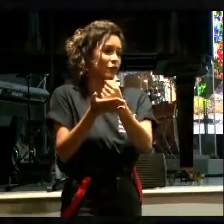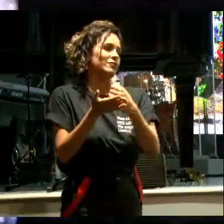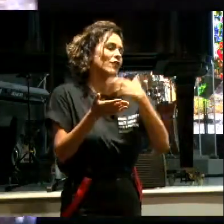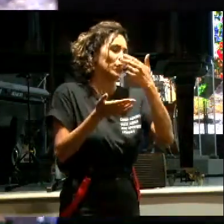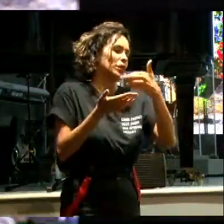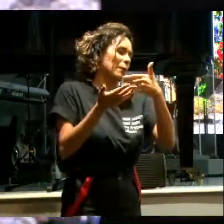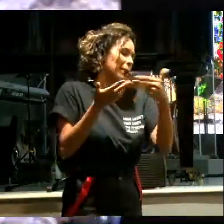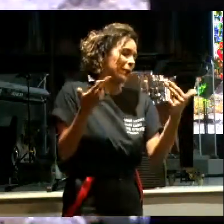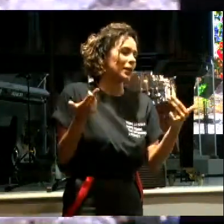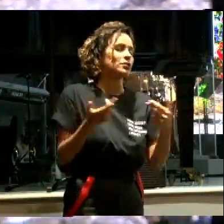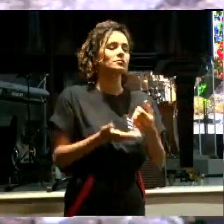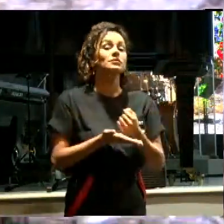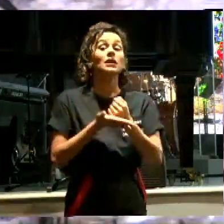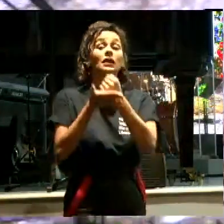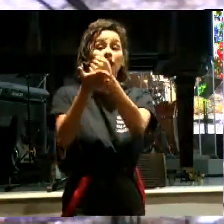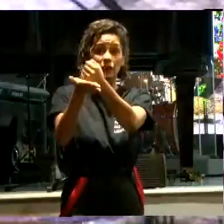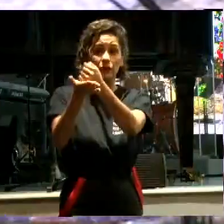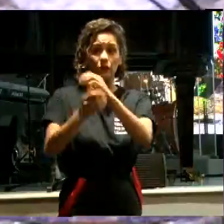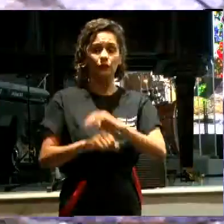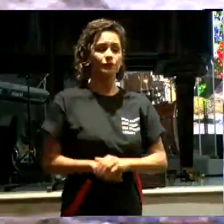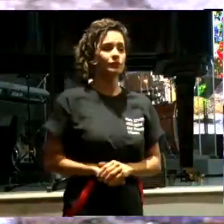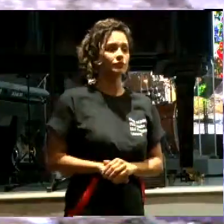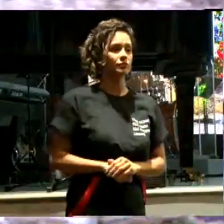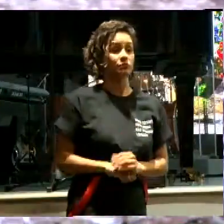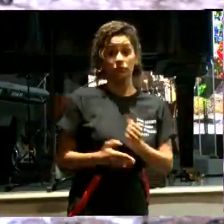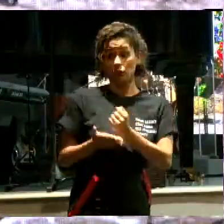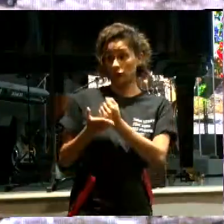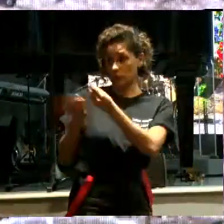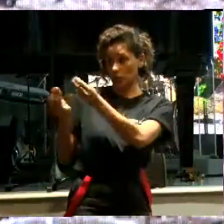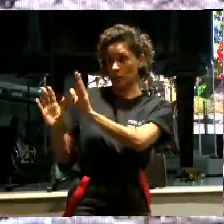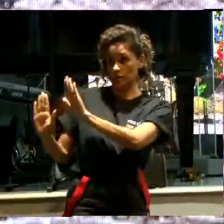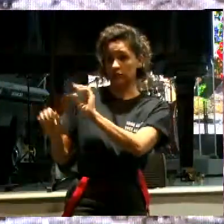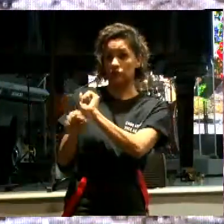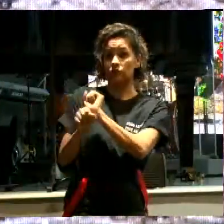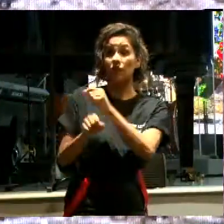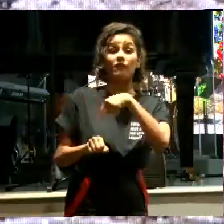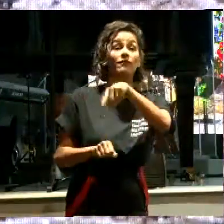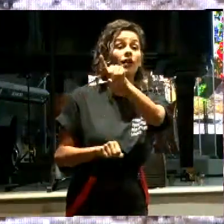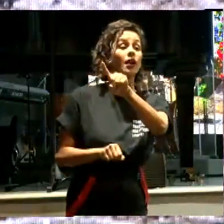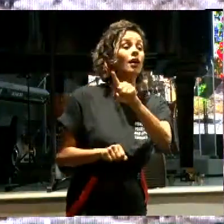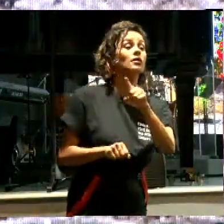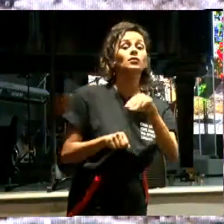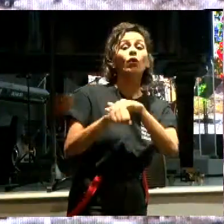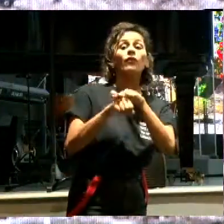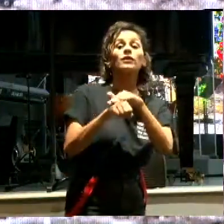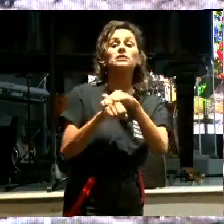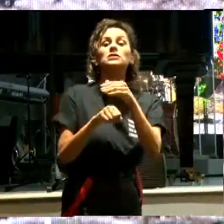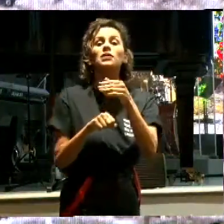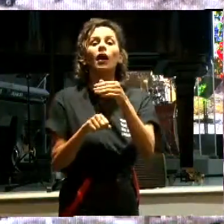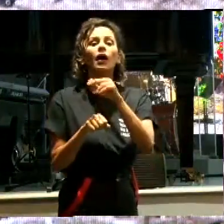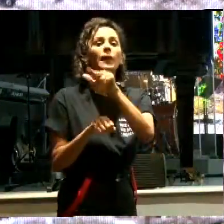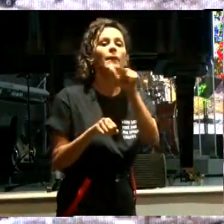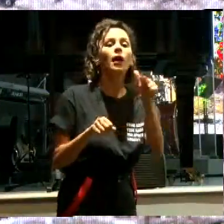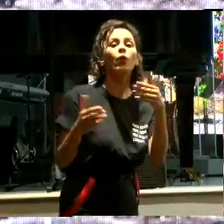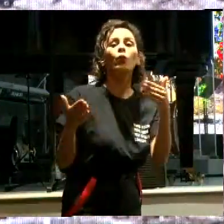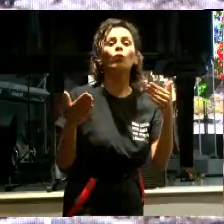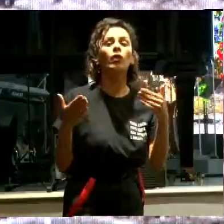da bagagem e Davi vai lá saber a notícia. E quando Davi está saindo, Davi ouve